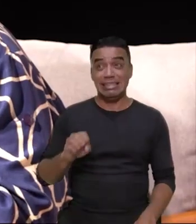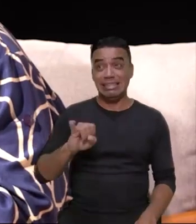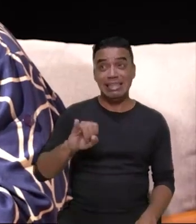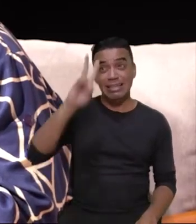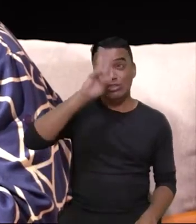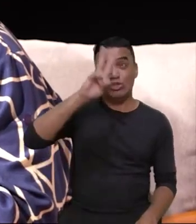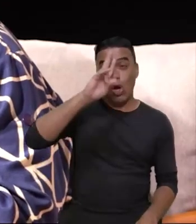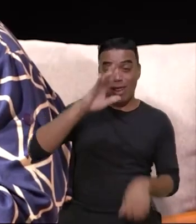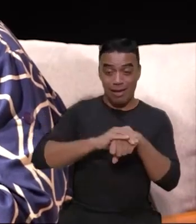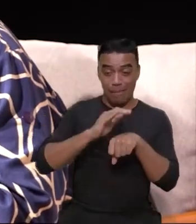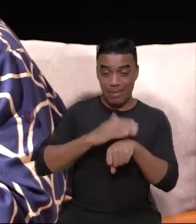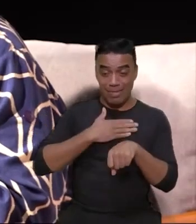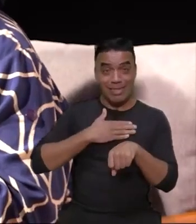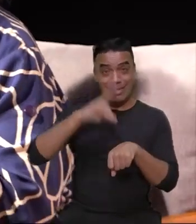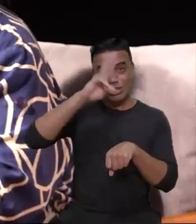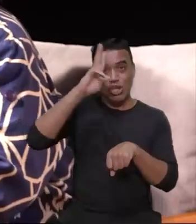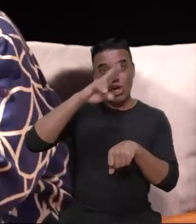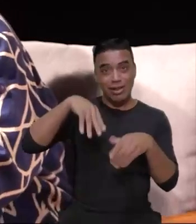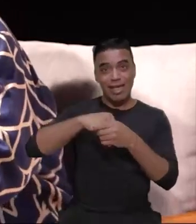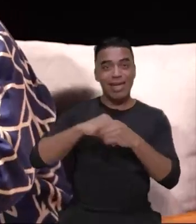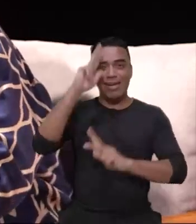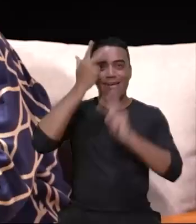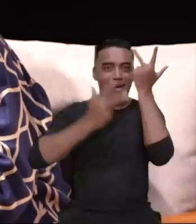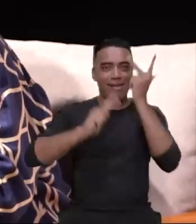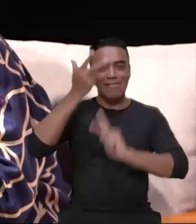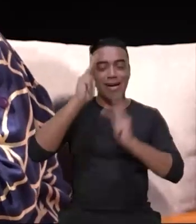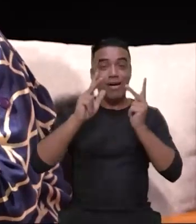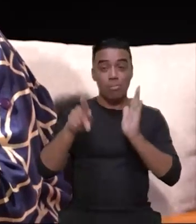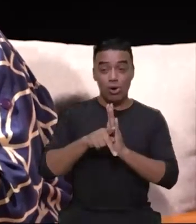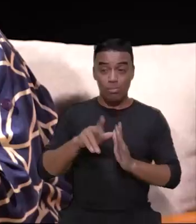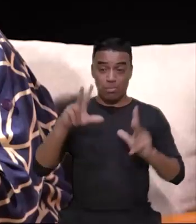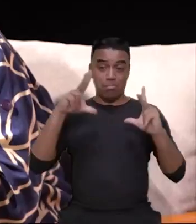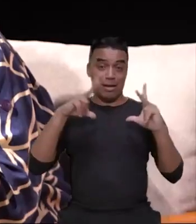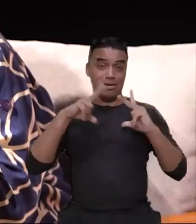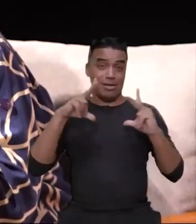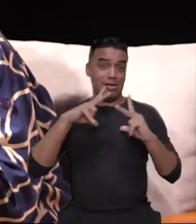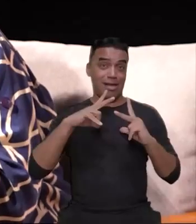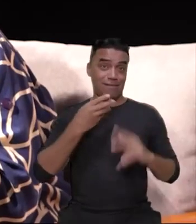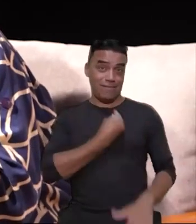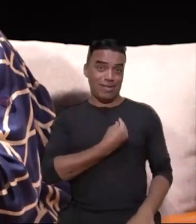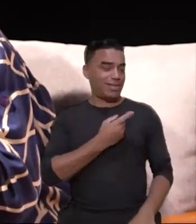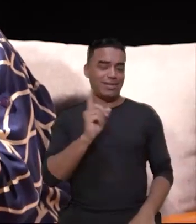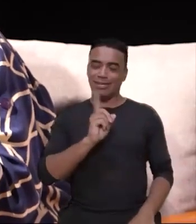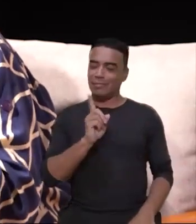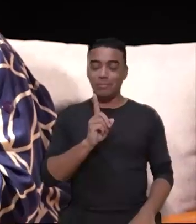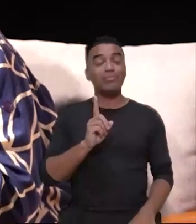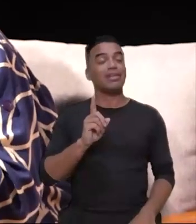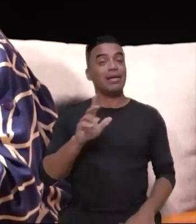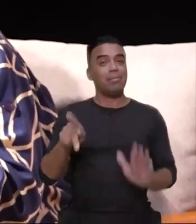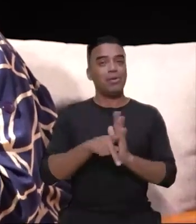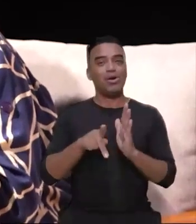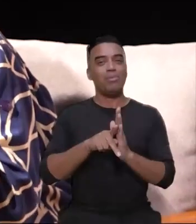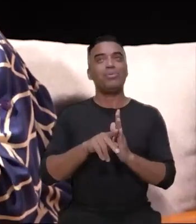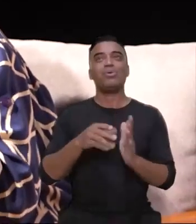ser enredo não a partir da minha vida pessoal, né, mas ser enredo